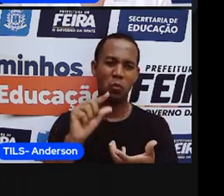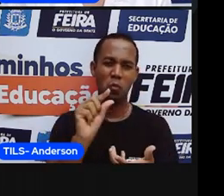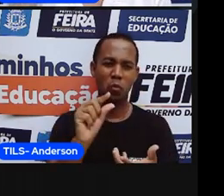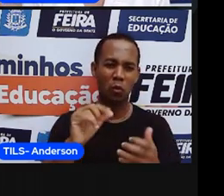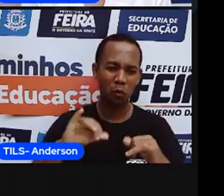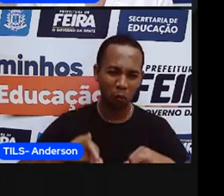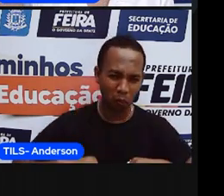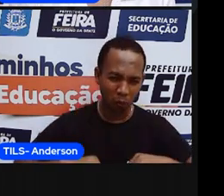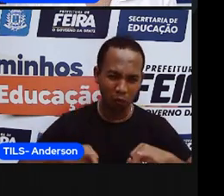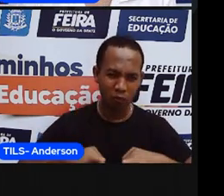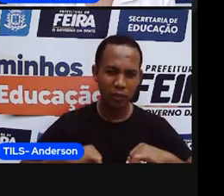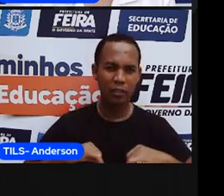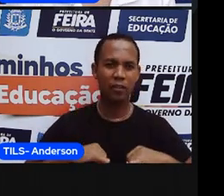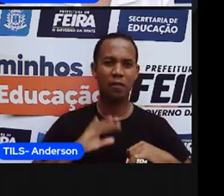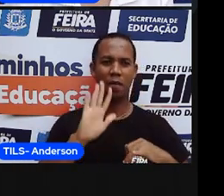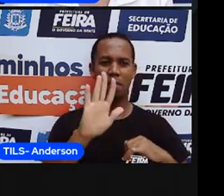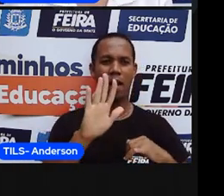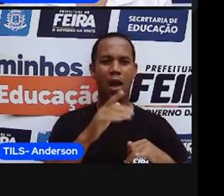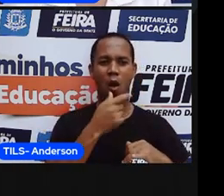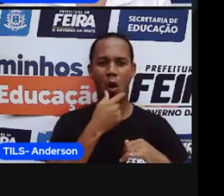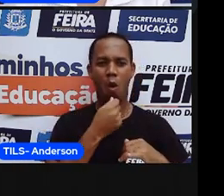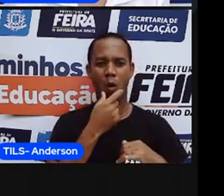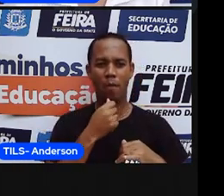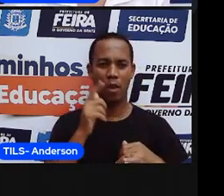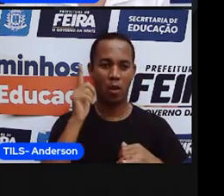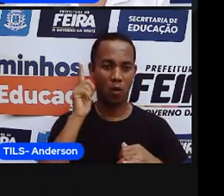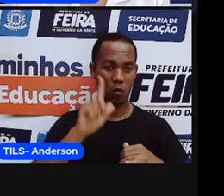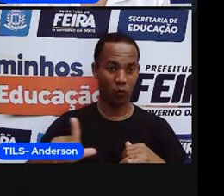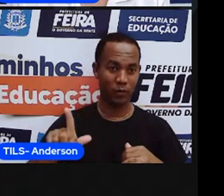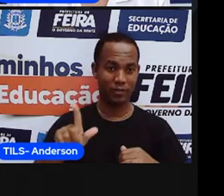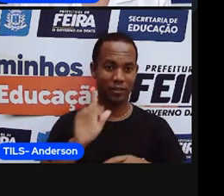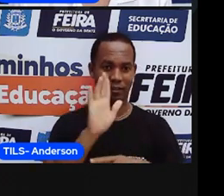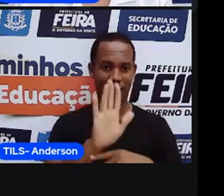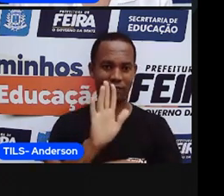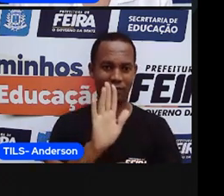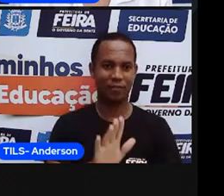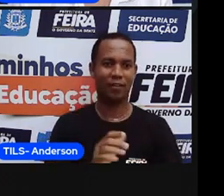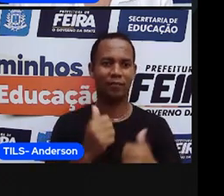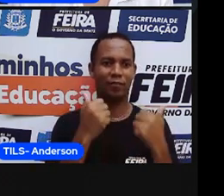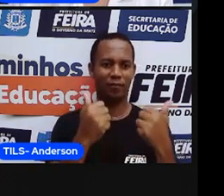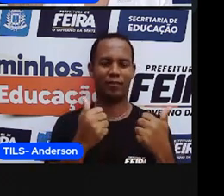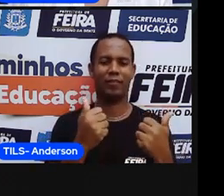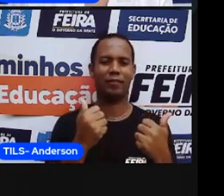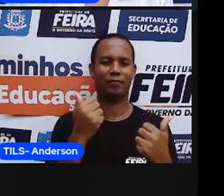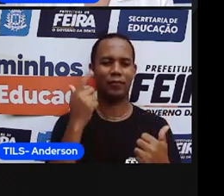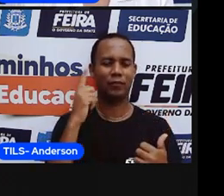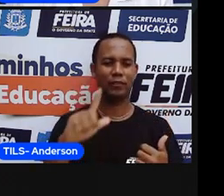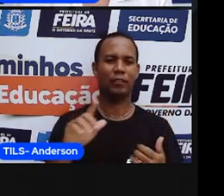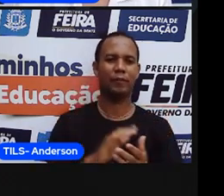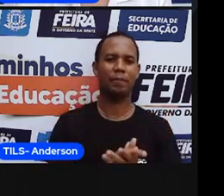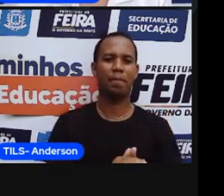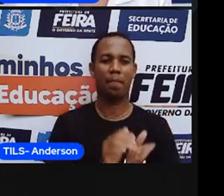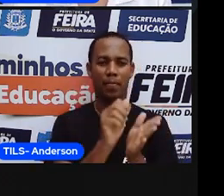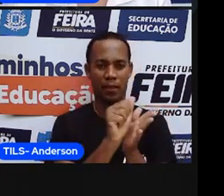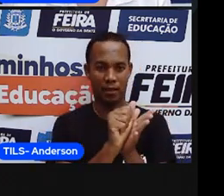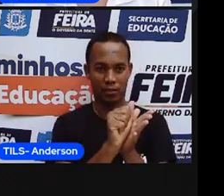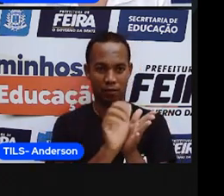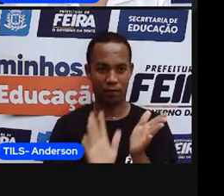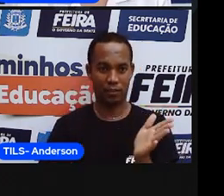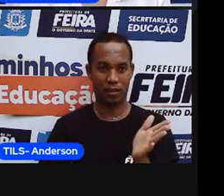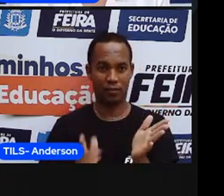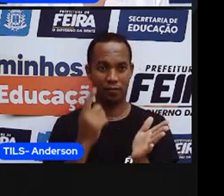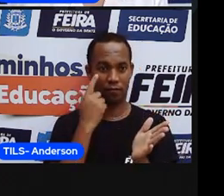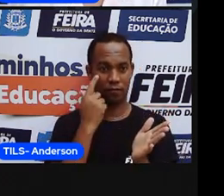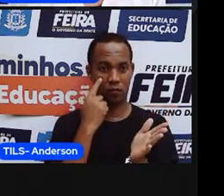aí consegue ajudar o planeta Terra com a preservação e tudo dá certo, né? Atividade agora, né?